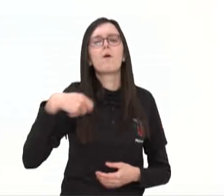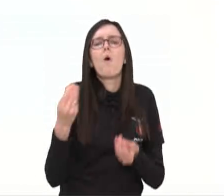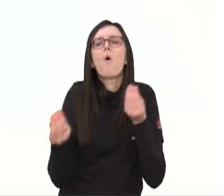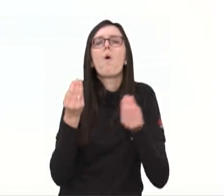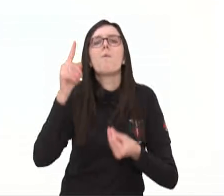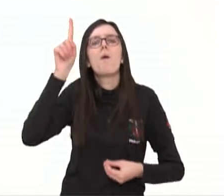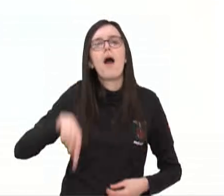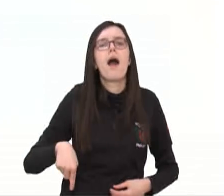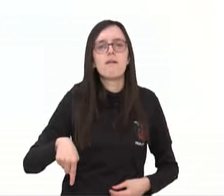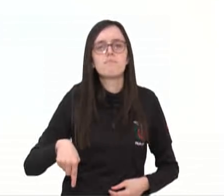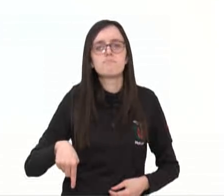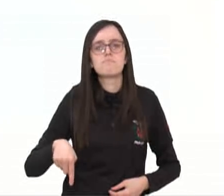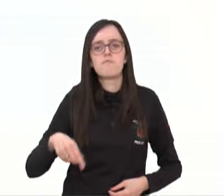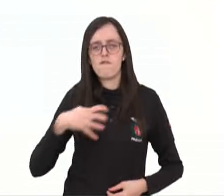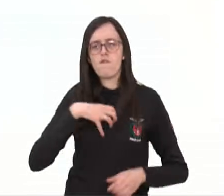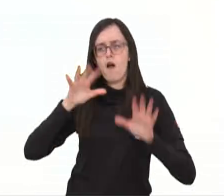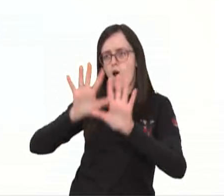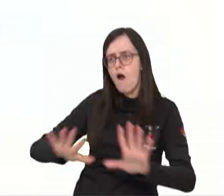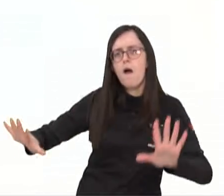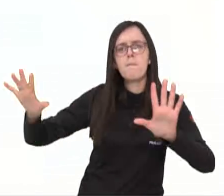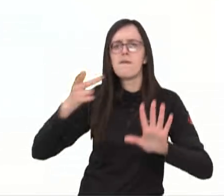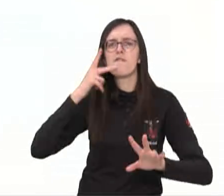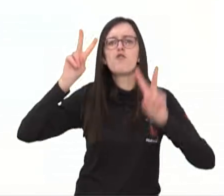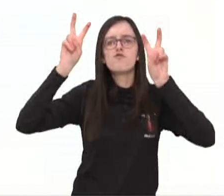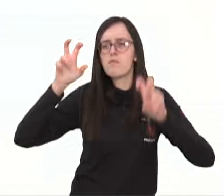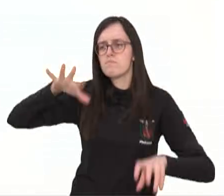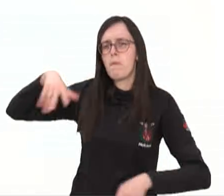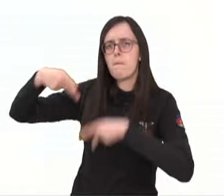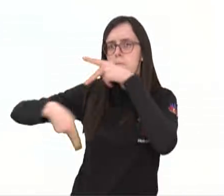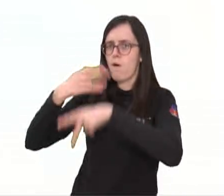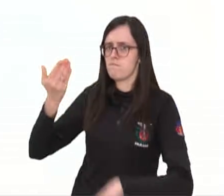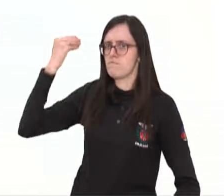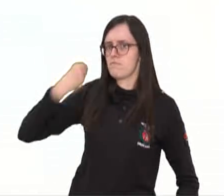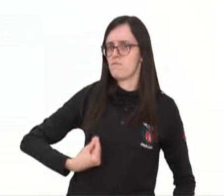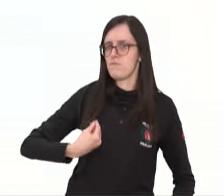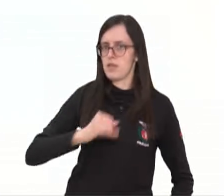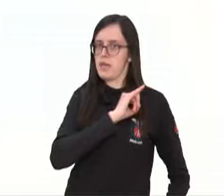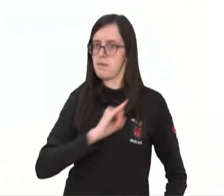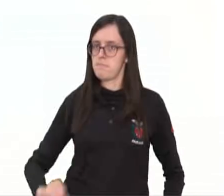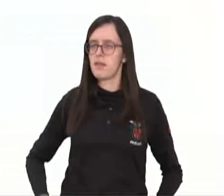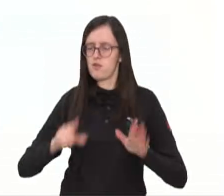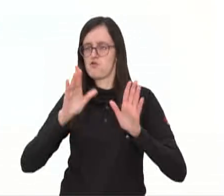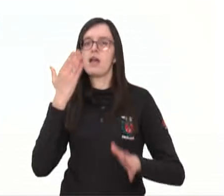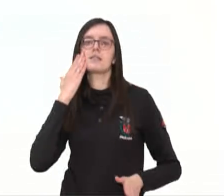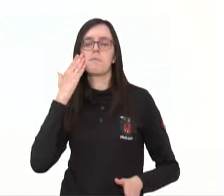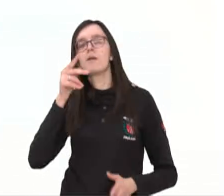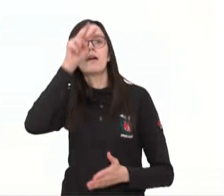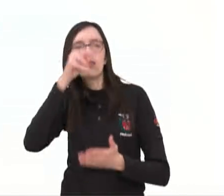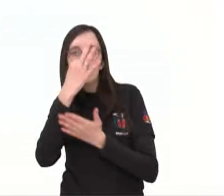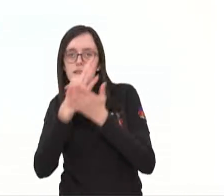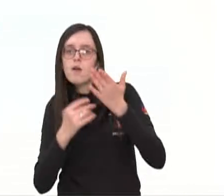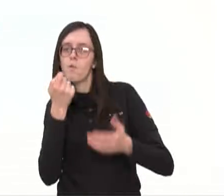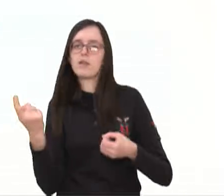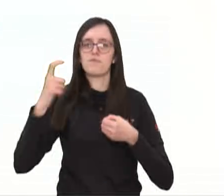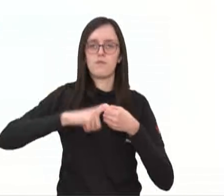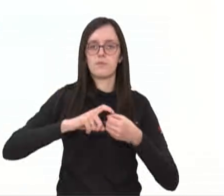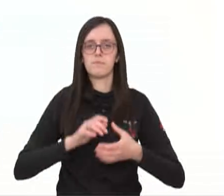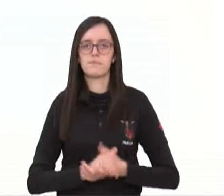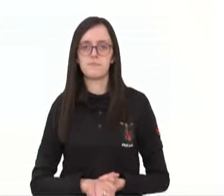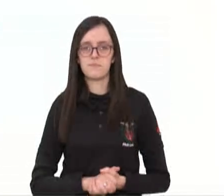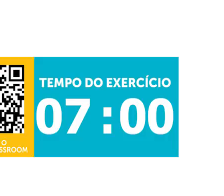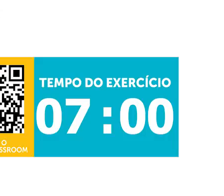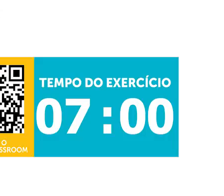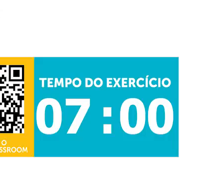como eram vistas essas tais raças no Brasil durante o Império, agora que você tem um panorama. Leia o texto aí que a gente já volta.